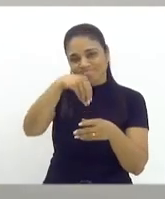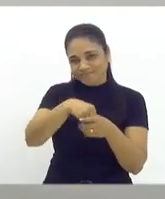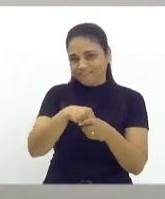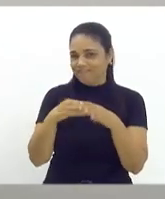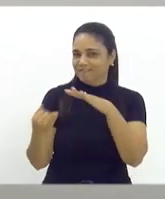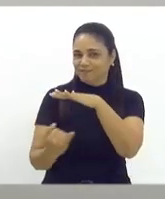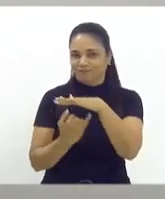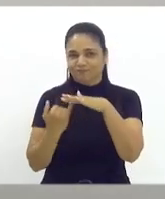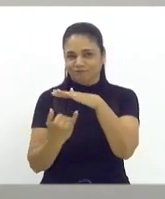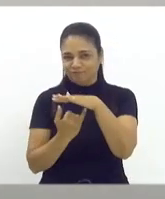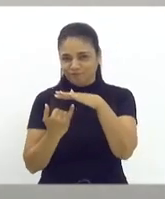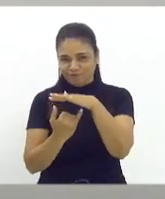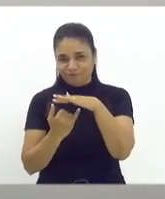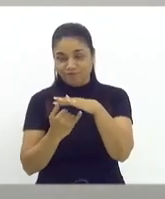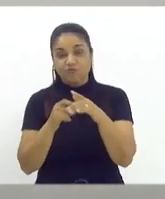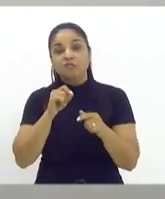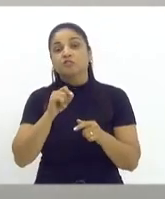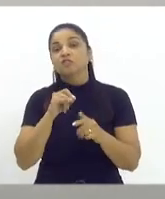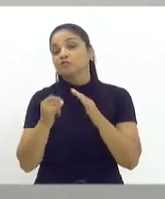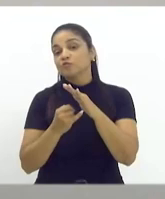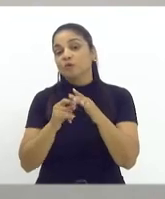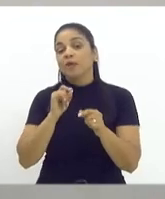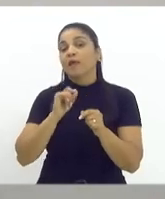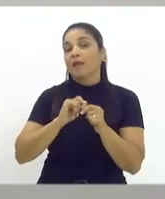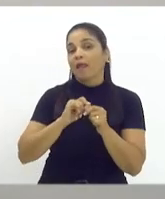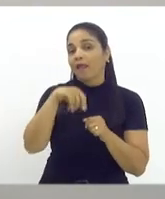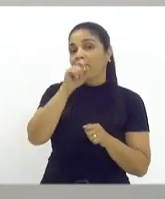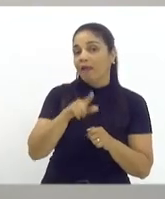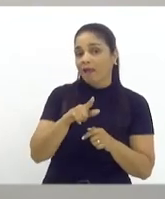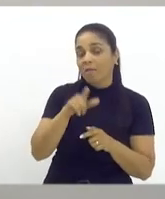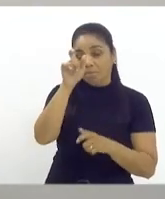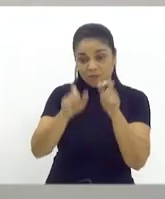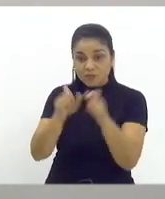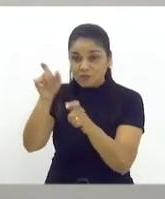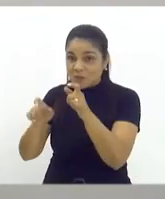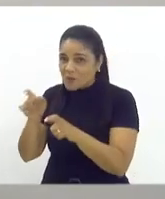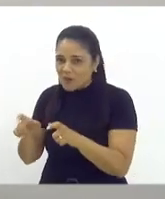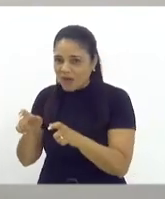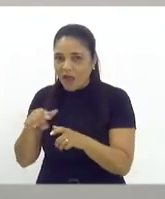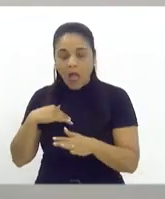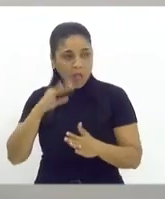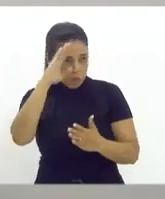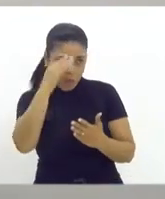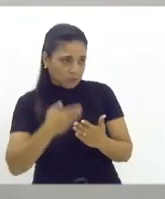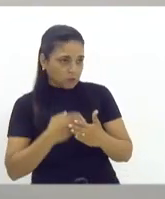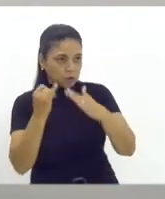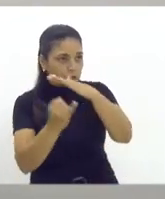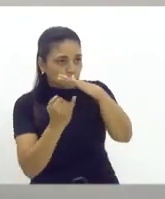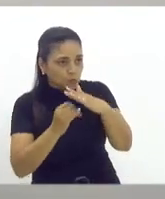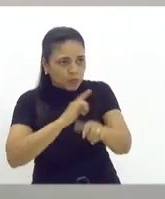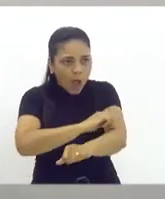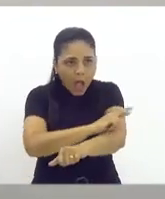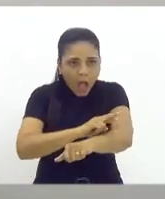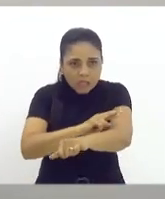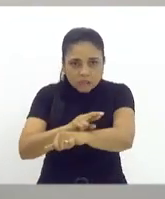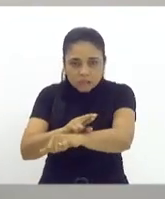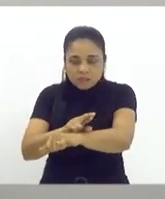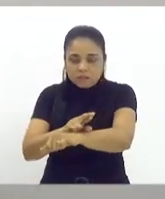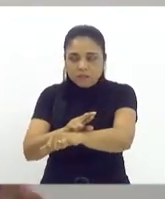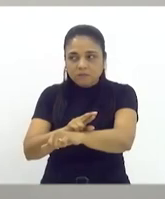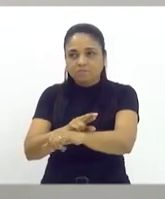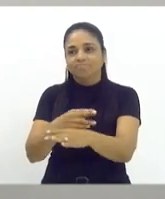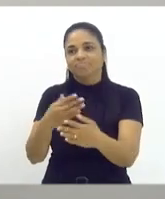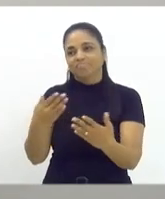instituições que são feitos pelas pessoas a defensora disse eu não acredito que as instruções sejam sejam racistas entende